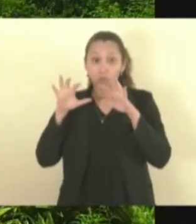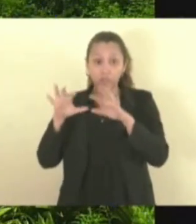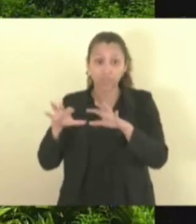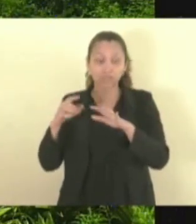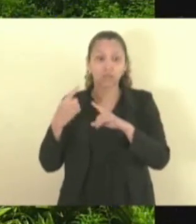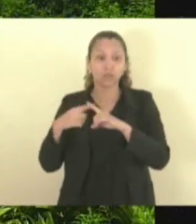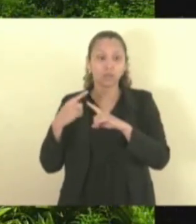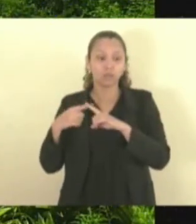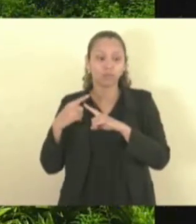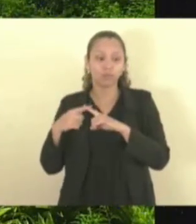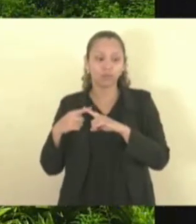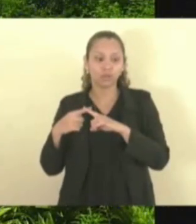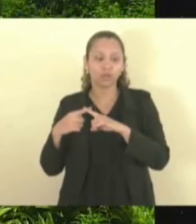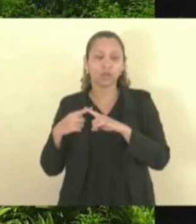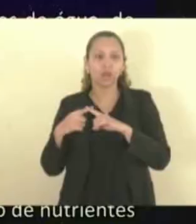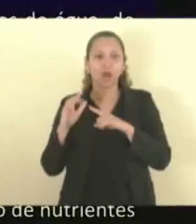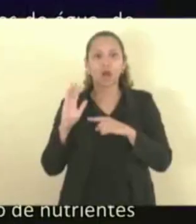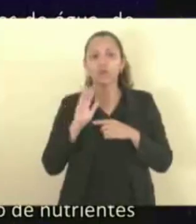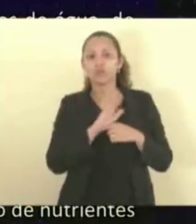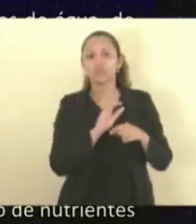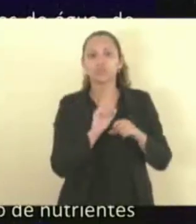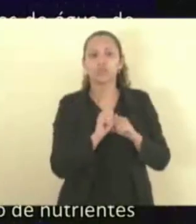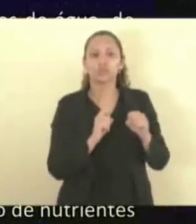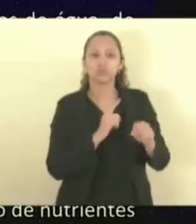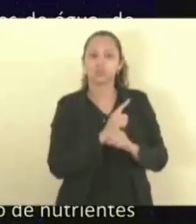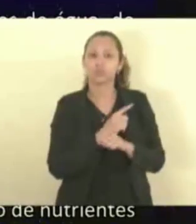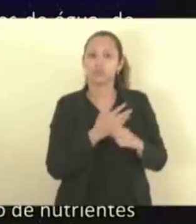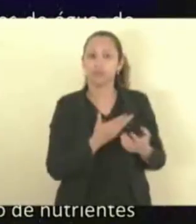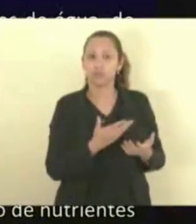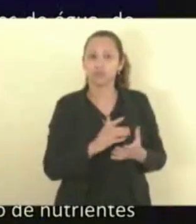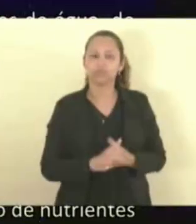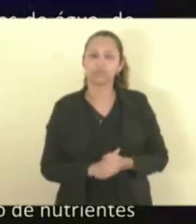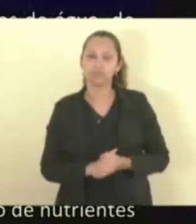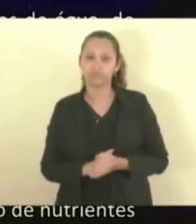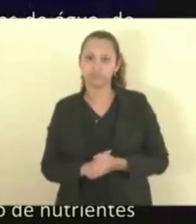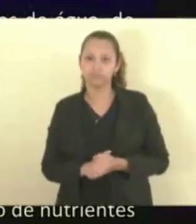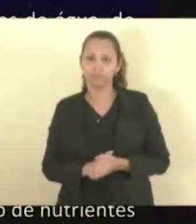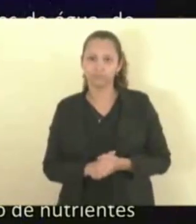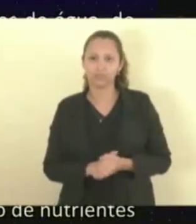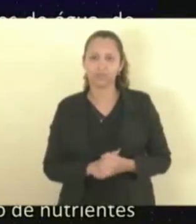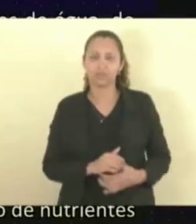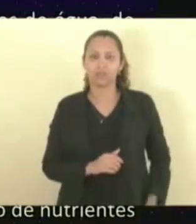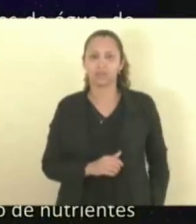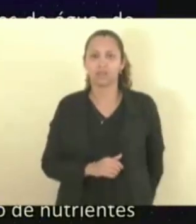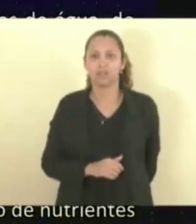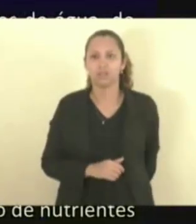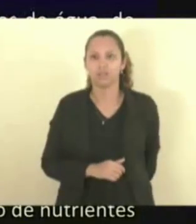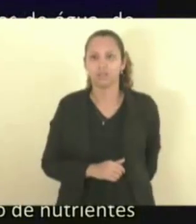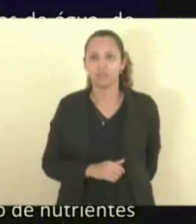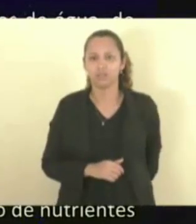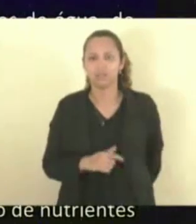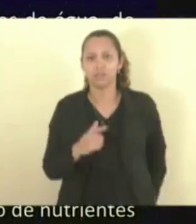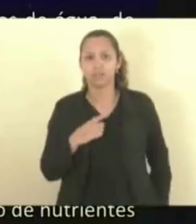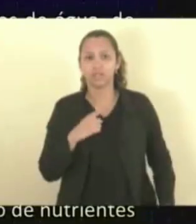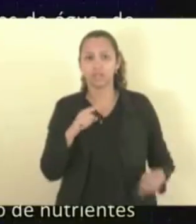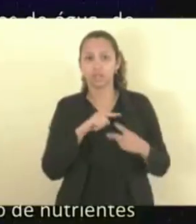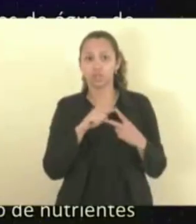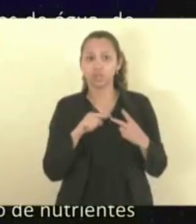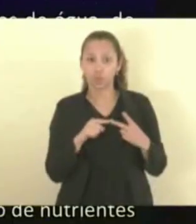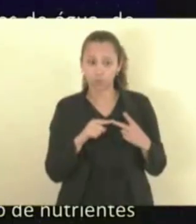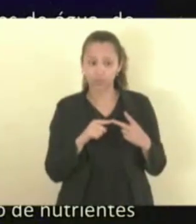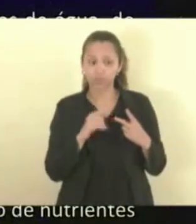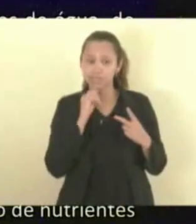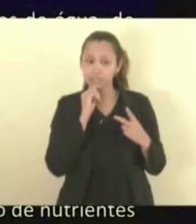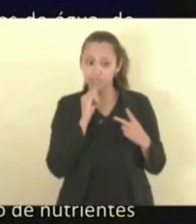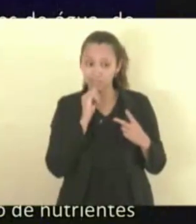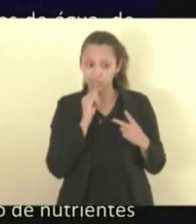e indiretamente a sociedade, né? Bom, trouxe esses dois exemplos aqui, porque o tempo é bastante curto, né?